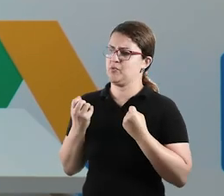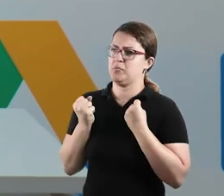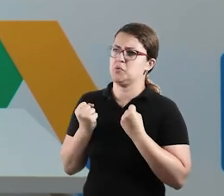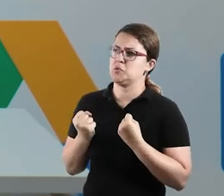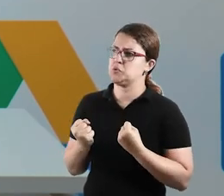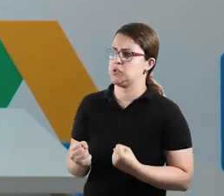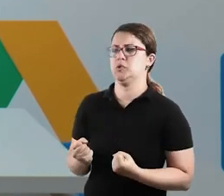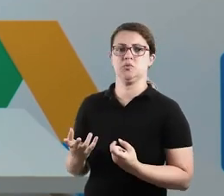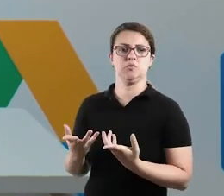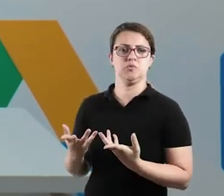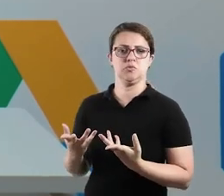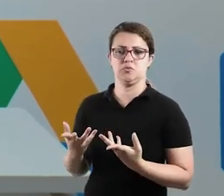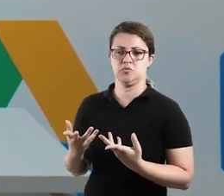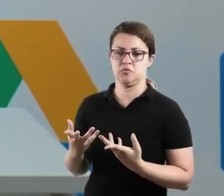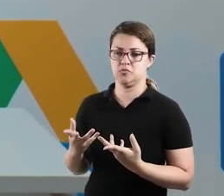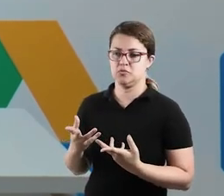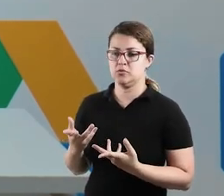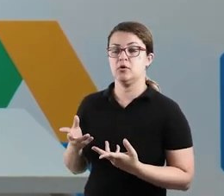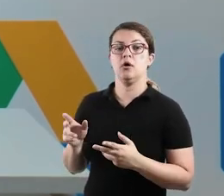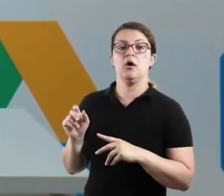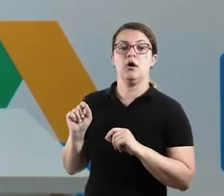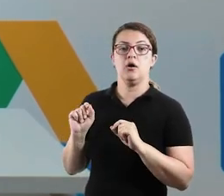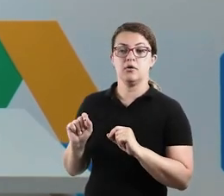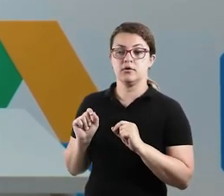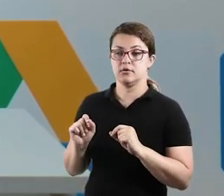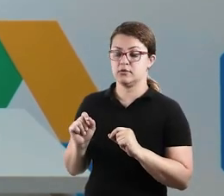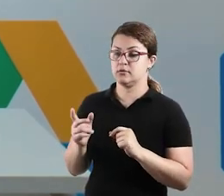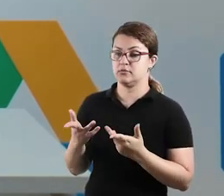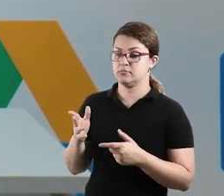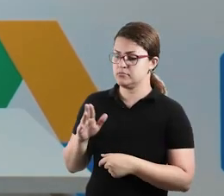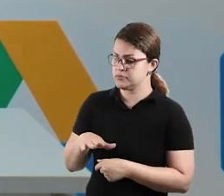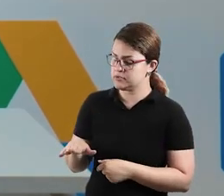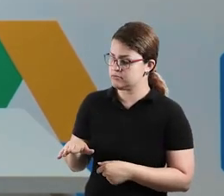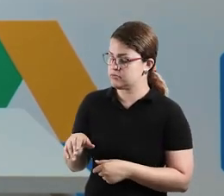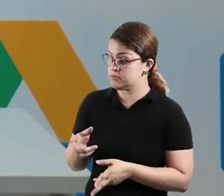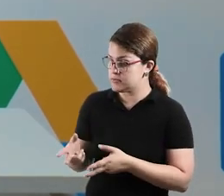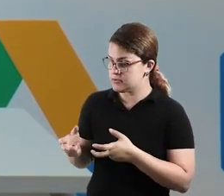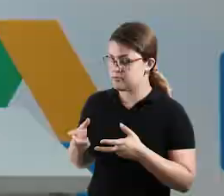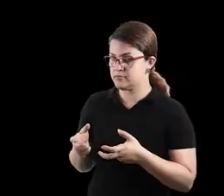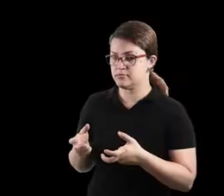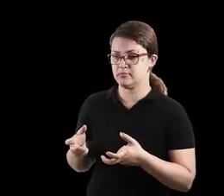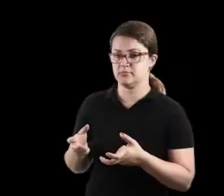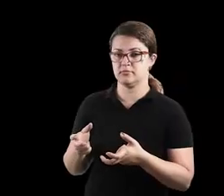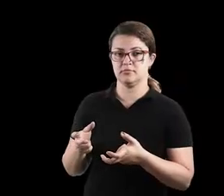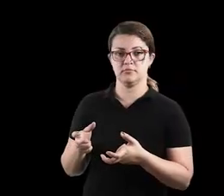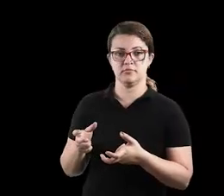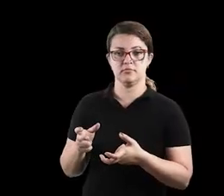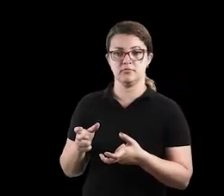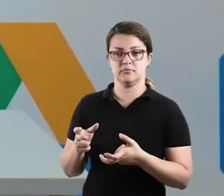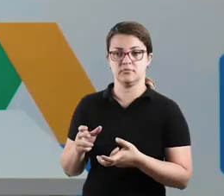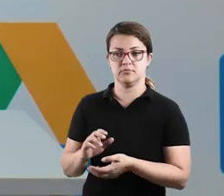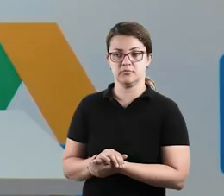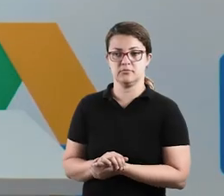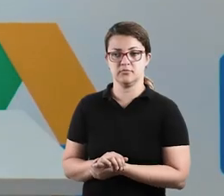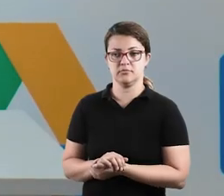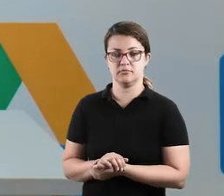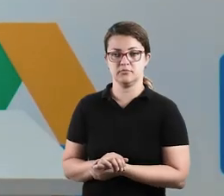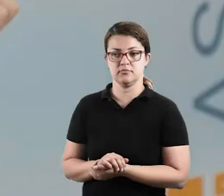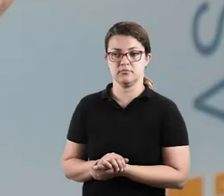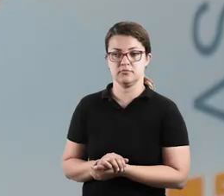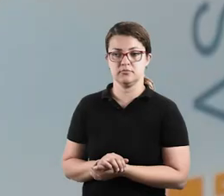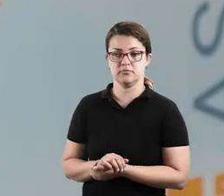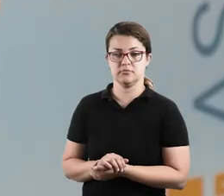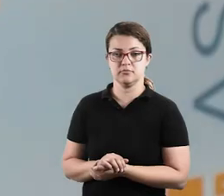criança, ele tem um momento, e isso se você achar que é o momento para o seu filho, senão você faz a contagem sequenciada e tá tudo